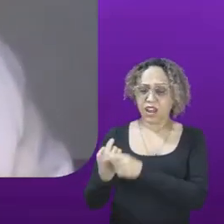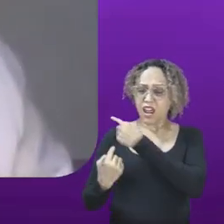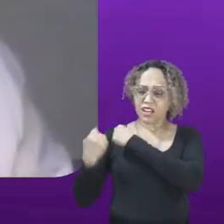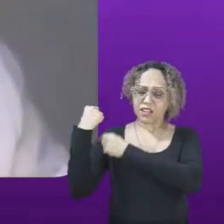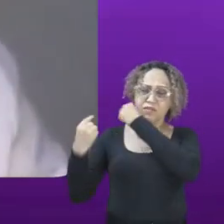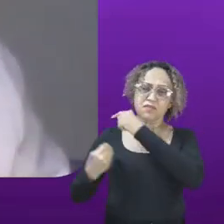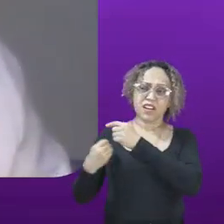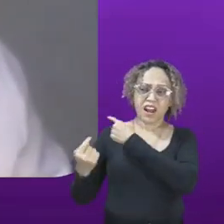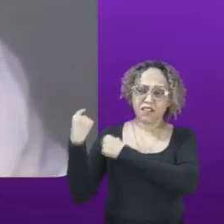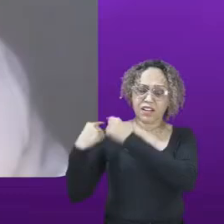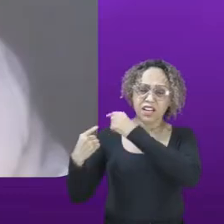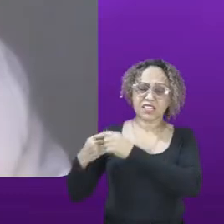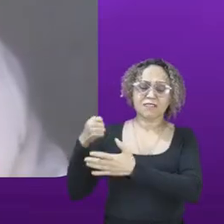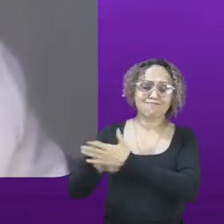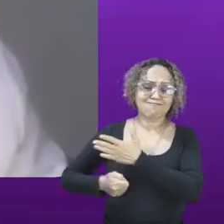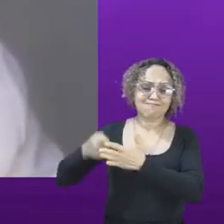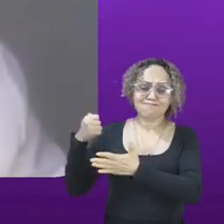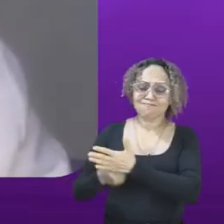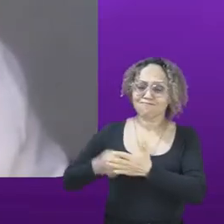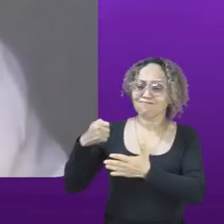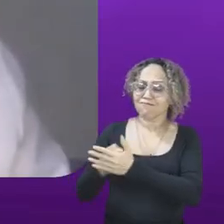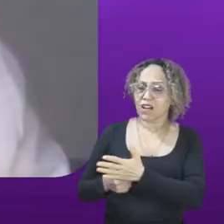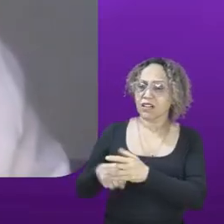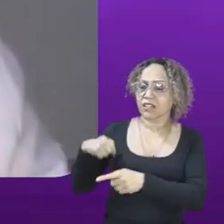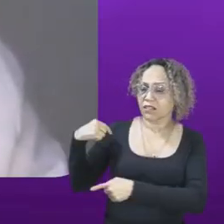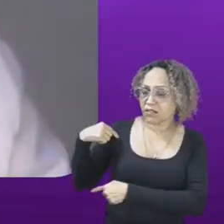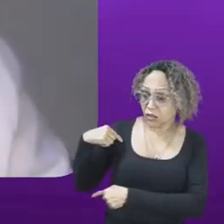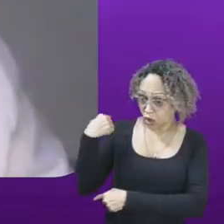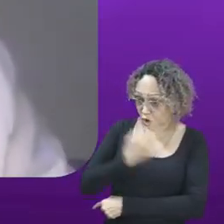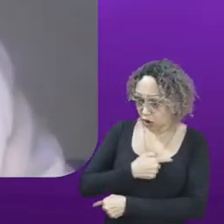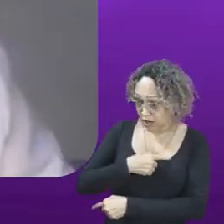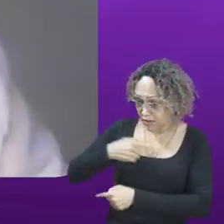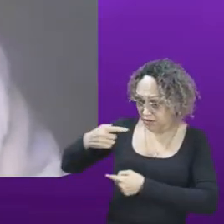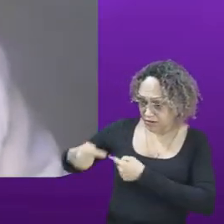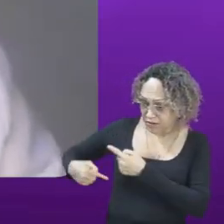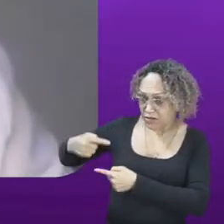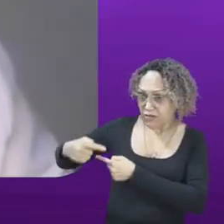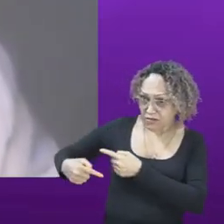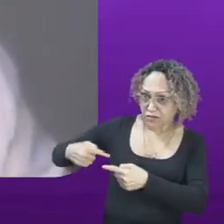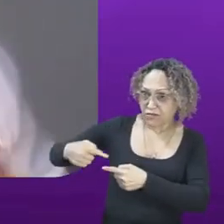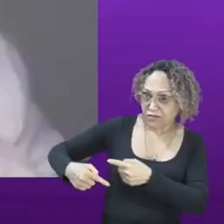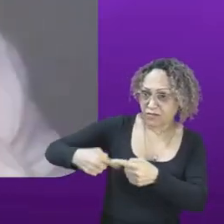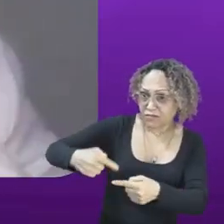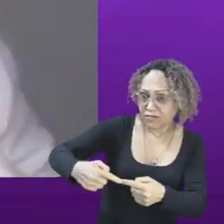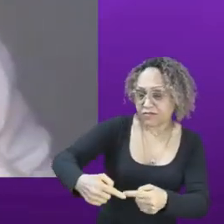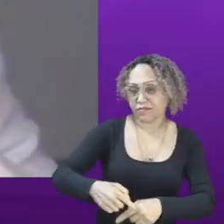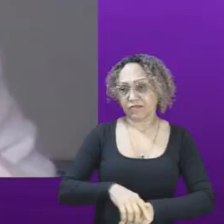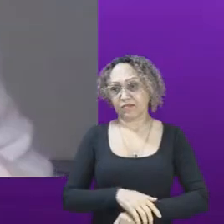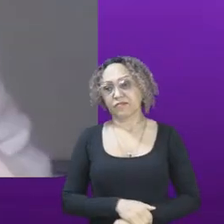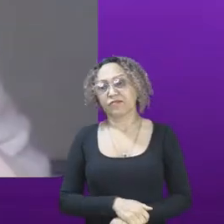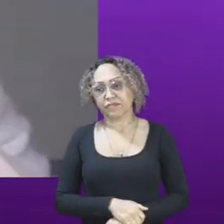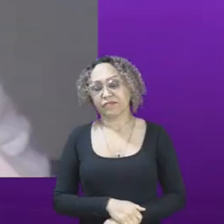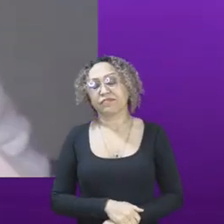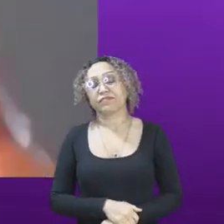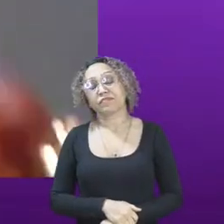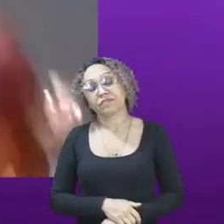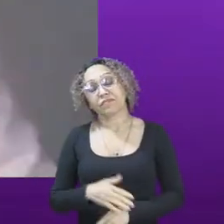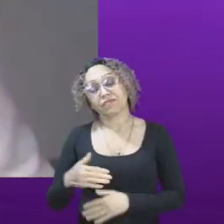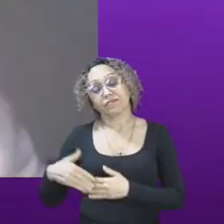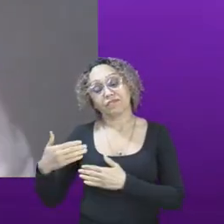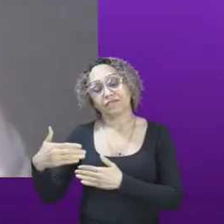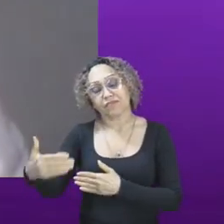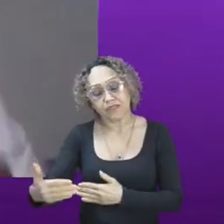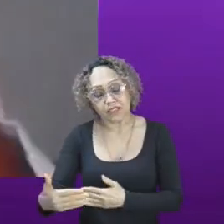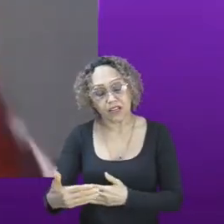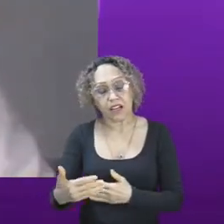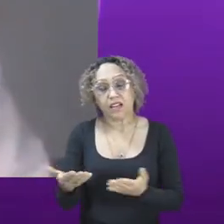nós estamos apenas dando sequência, né? E é desse modo que a gente anuncia, né?